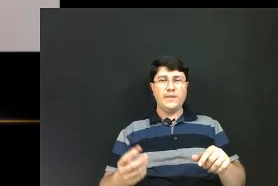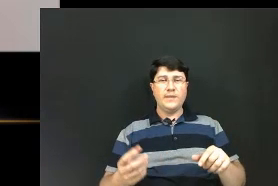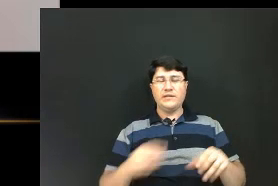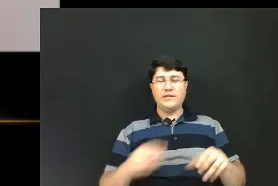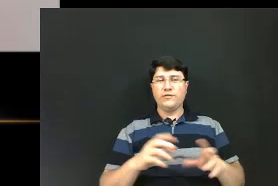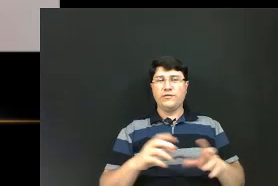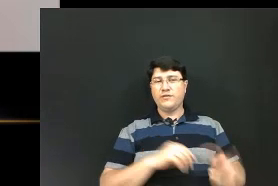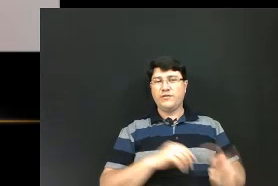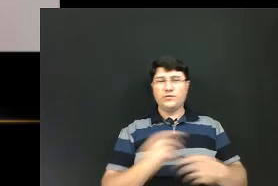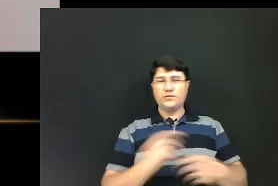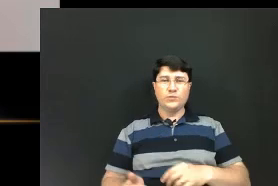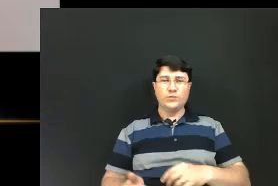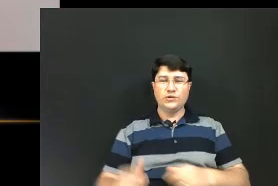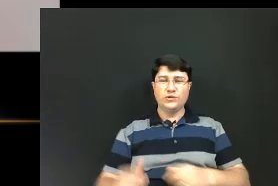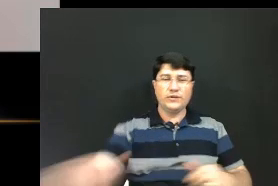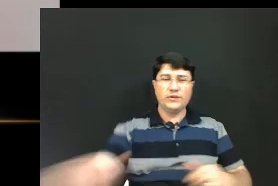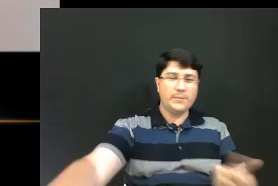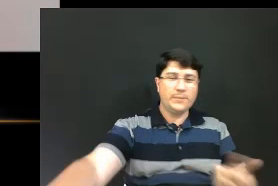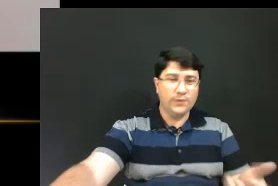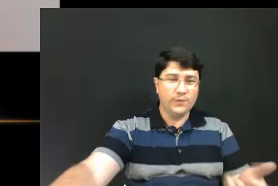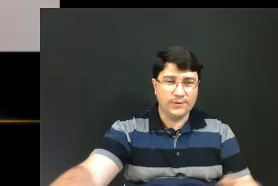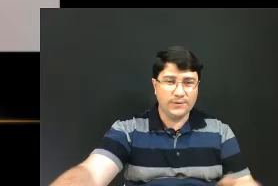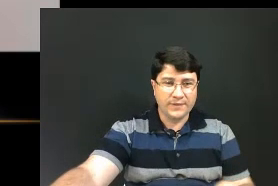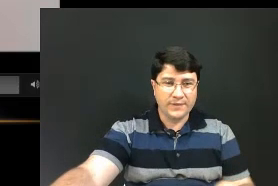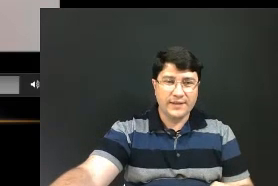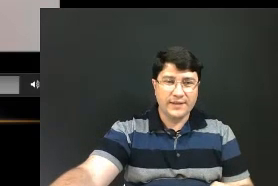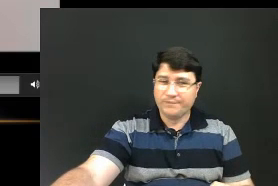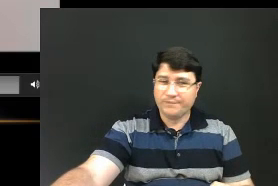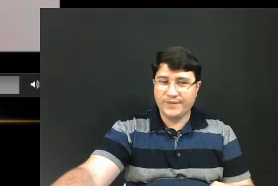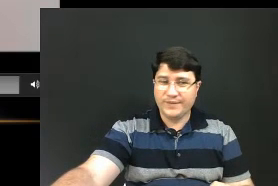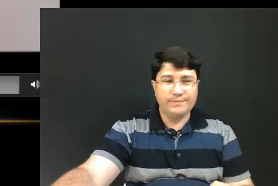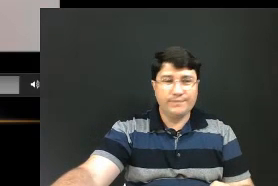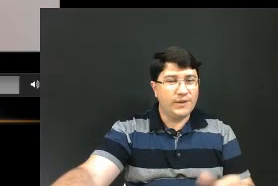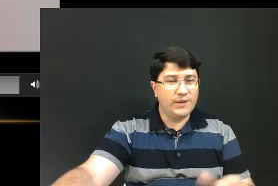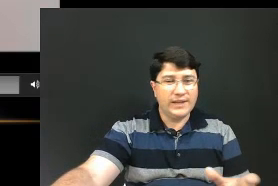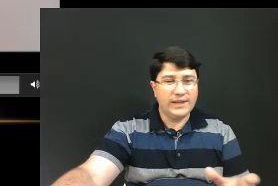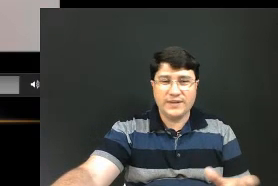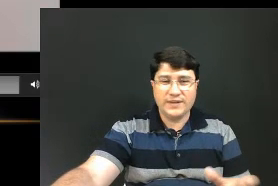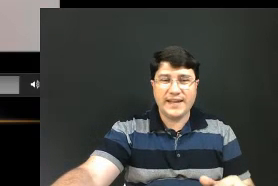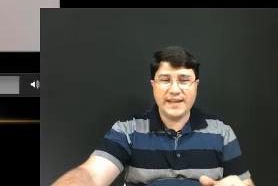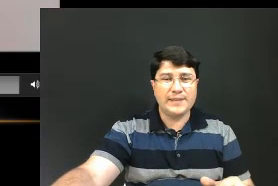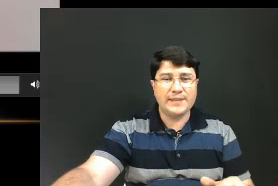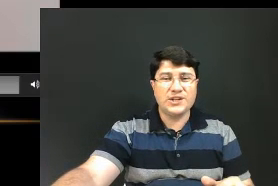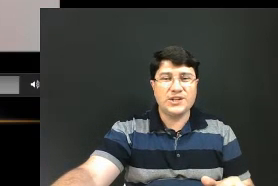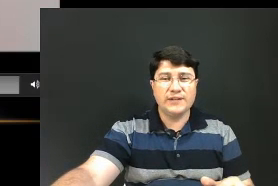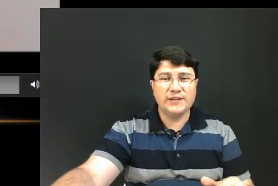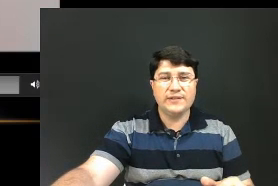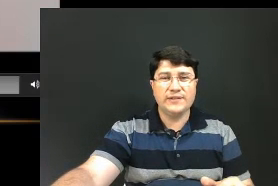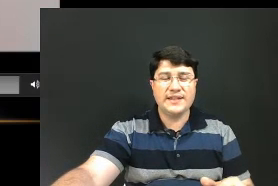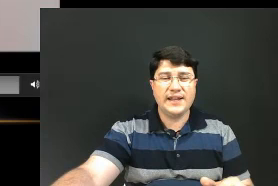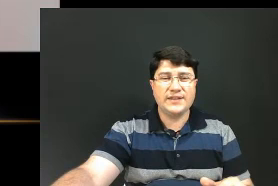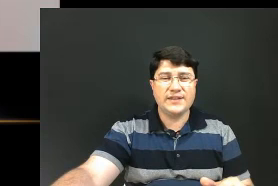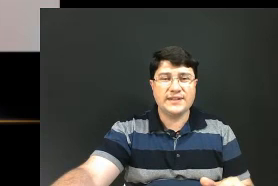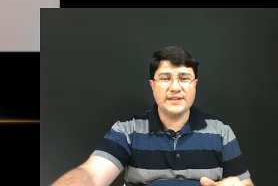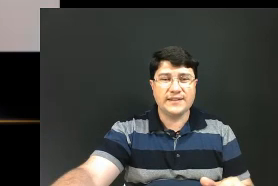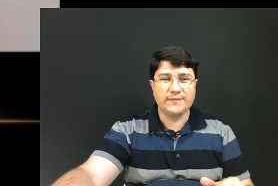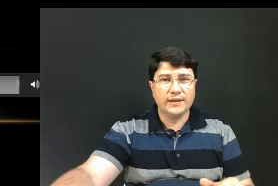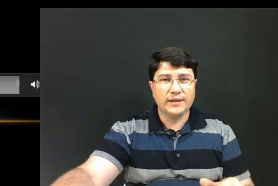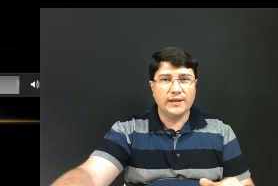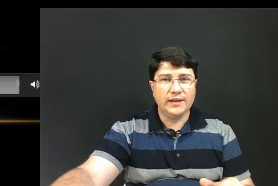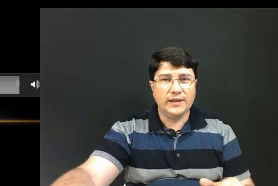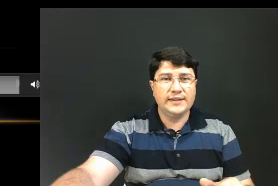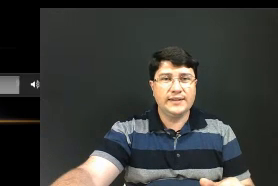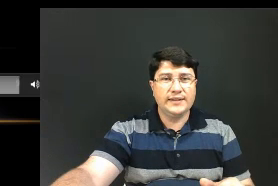ponto é vermelho, e a folha mudou de um lugar para outro, não dá de fazer. É a gramatical na língua de sinais fazer